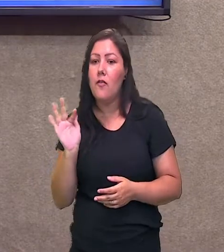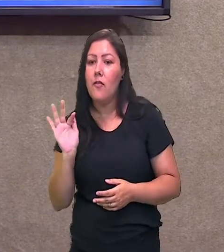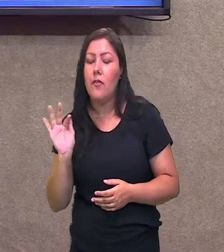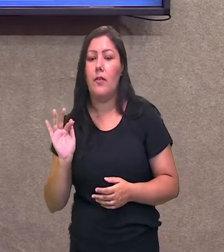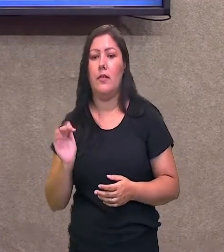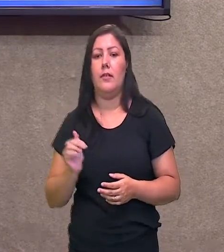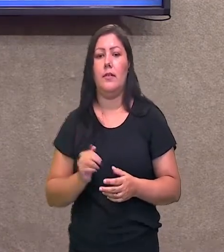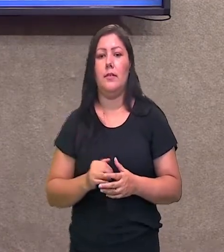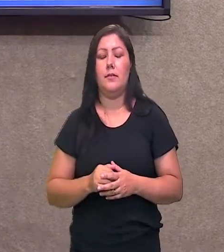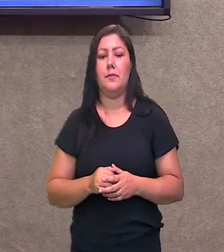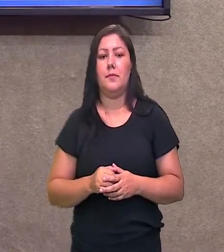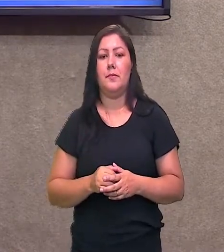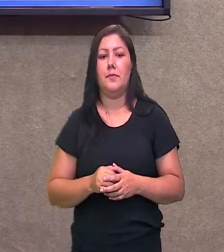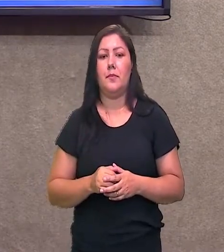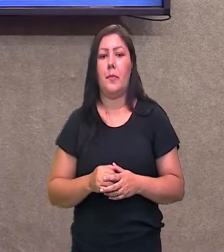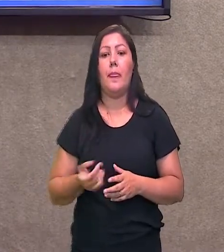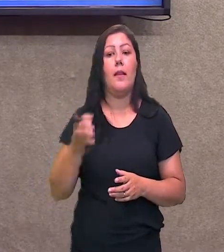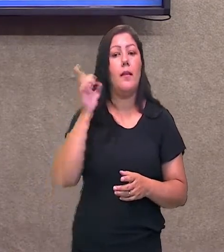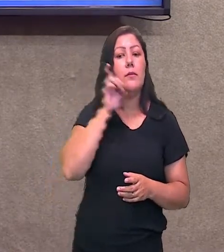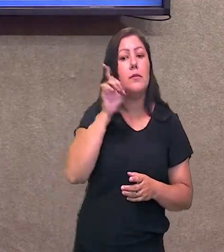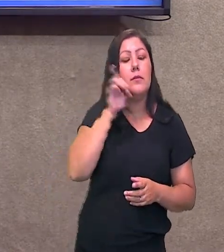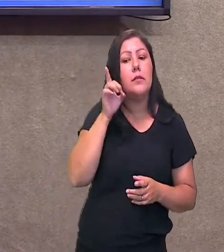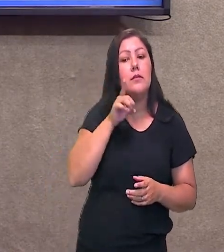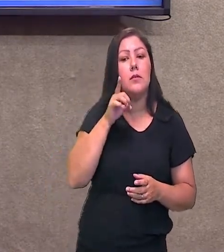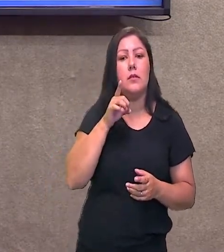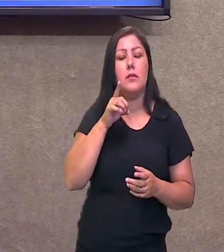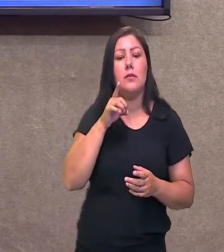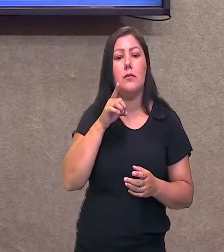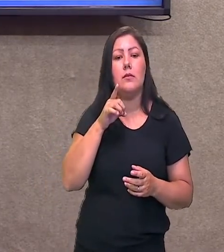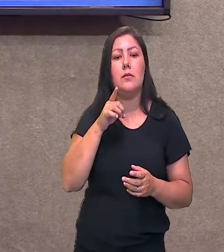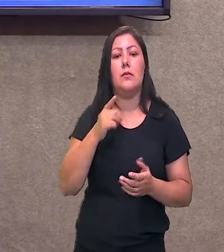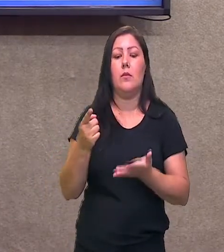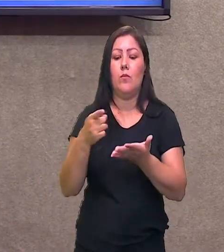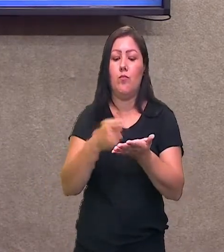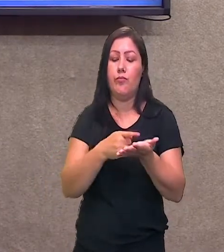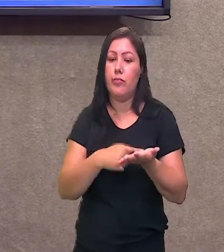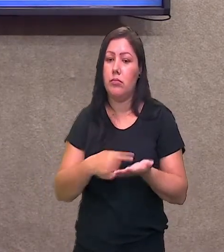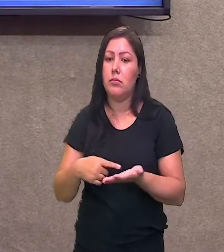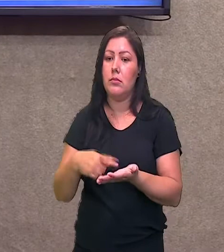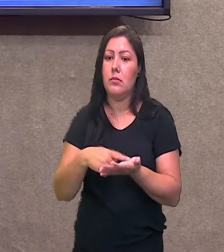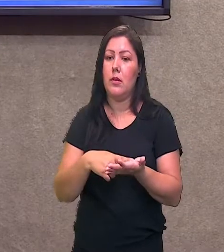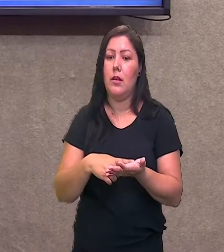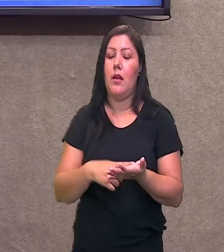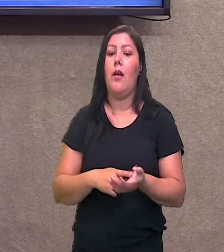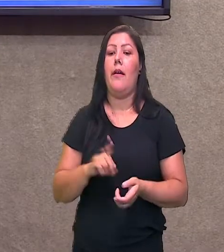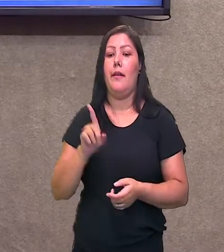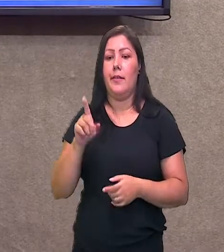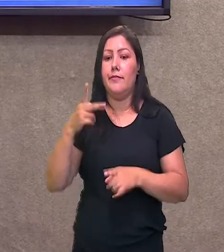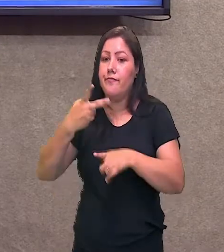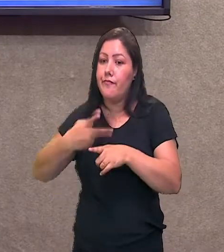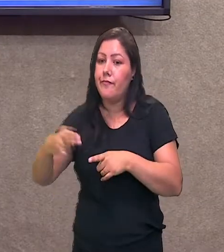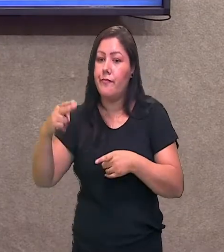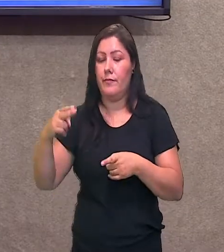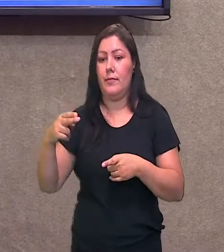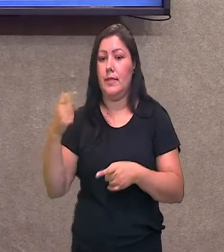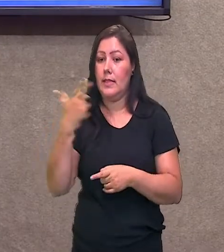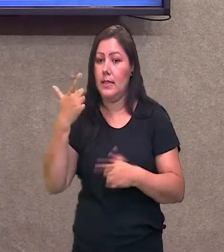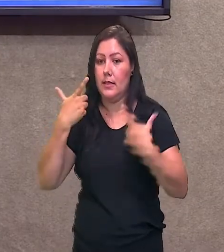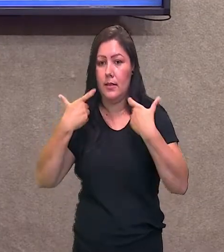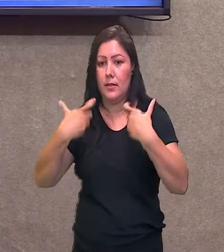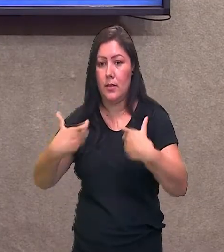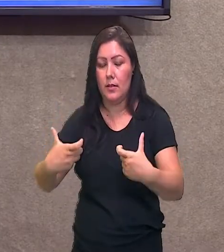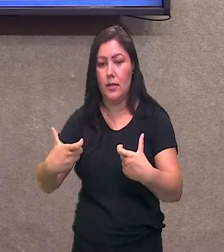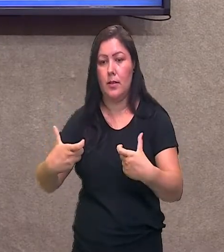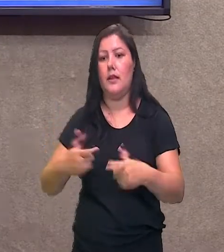detalhe, eles saíram vitoriosos na Segunda Guerra. Lembrando que depois houve uma divisão. A